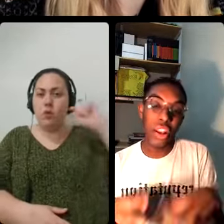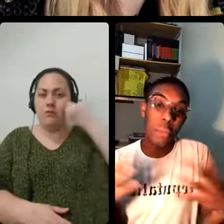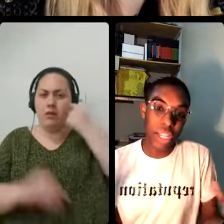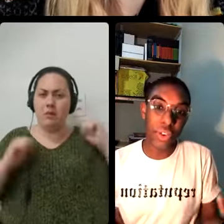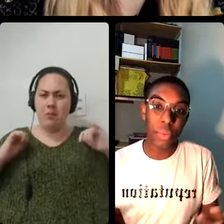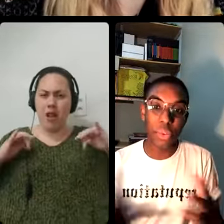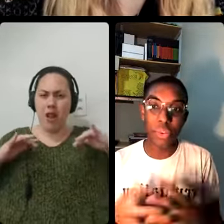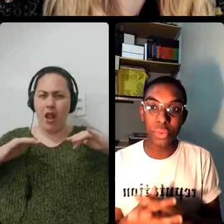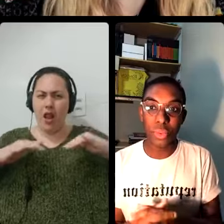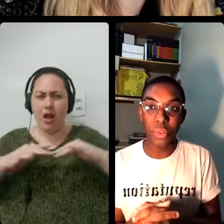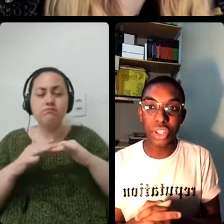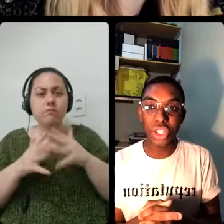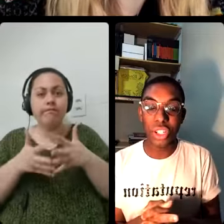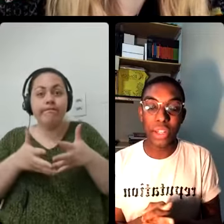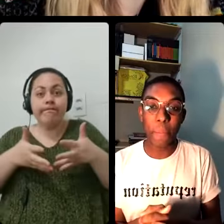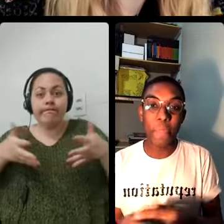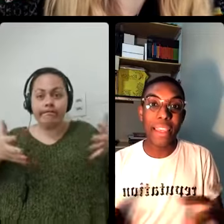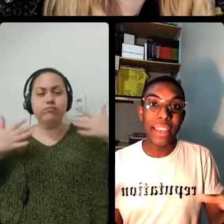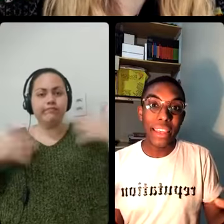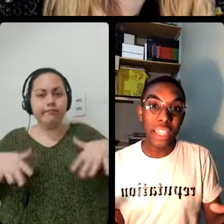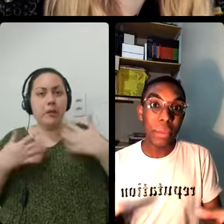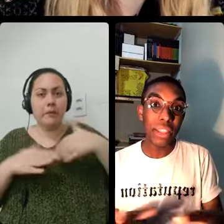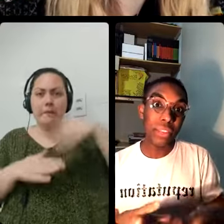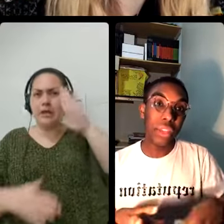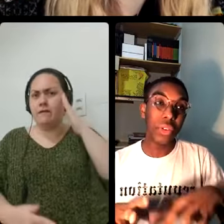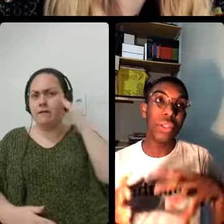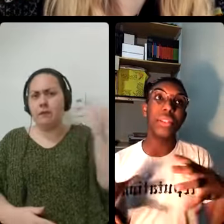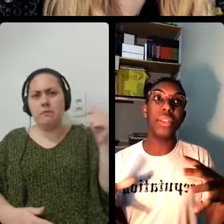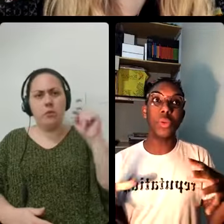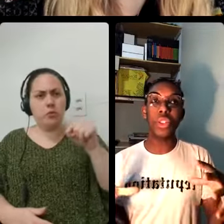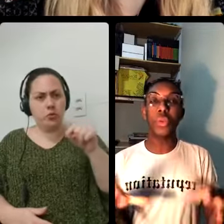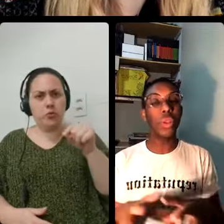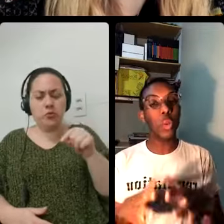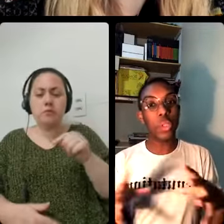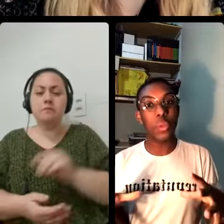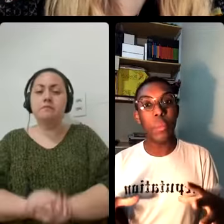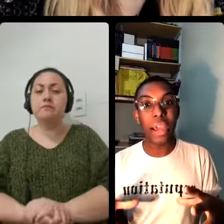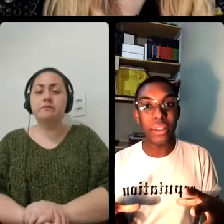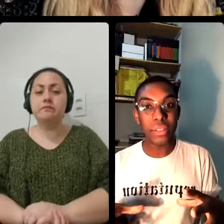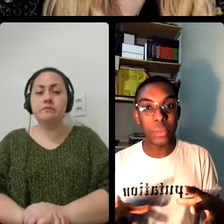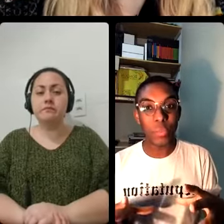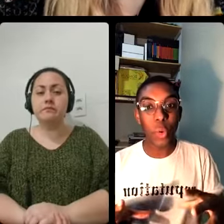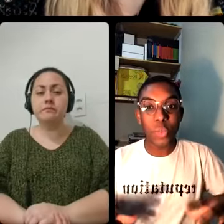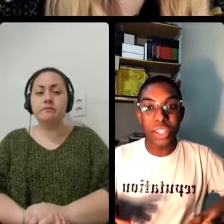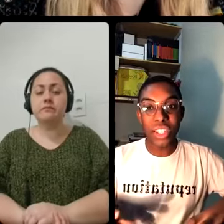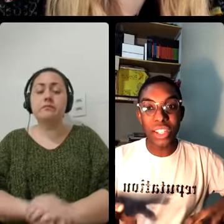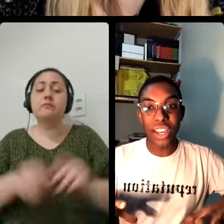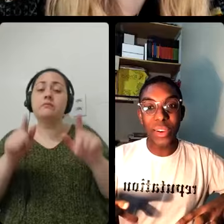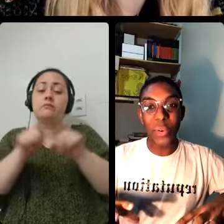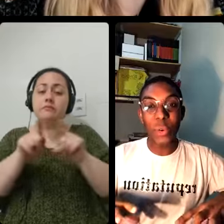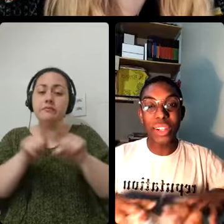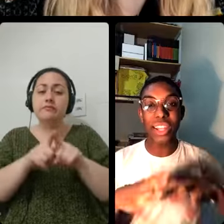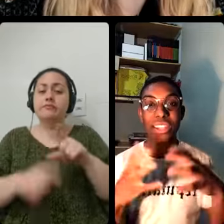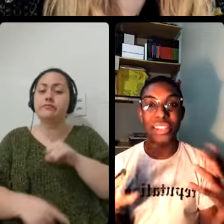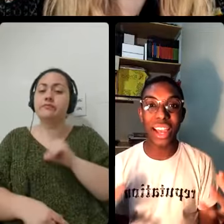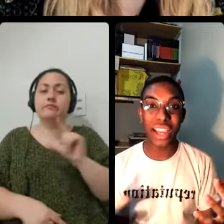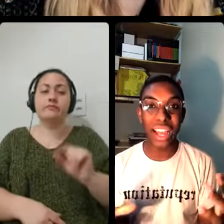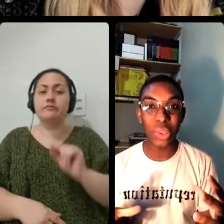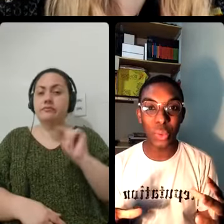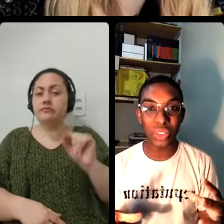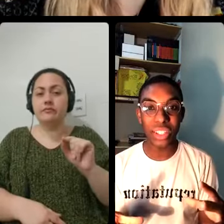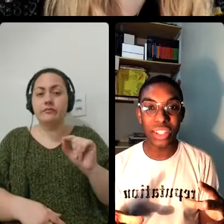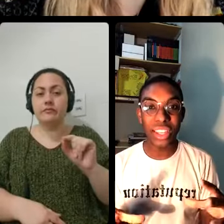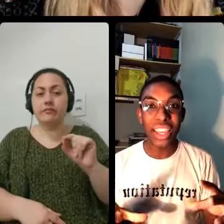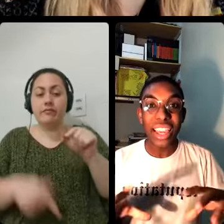bem... Ele é o mais famoso hoje em dia, né? E também tem toda a questão de que o Quilombo dos Palmares conseguia organizar